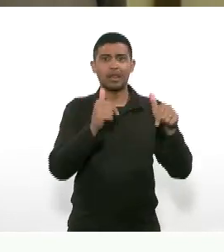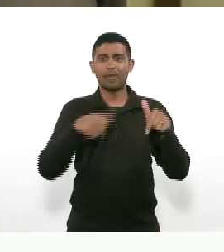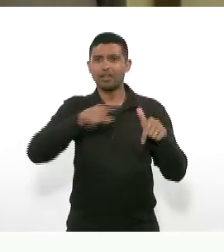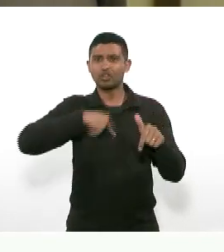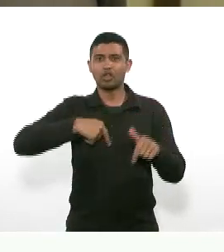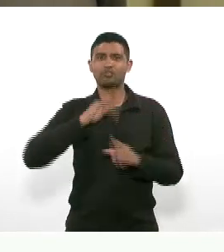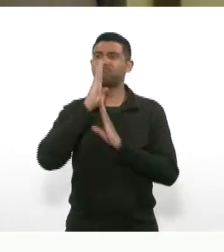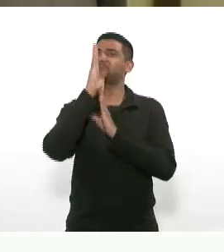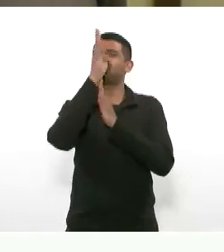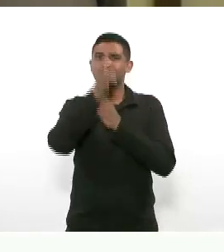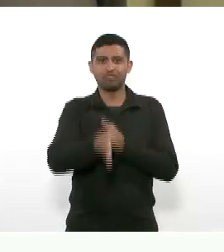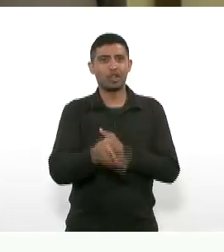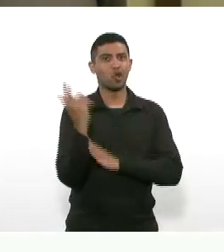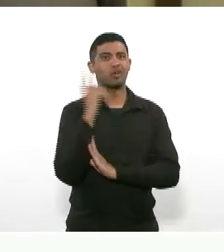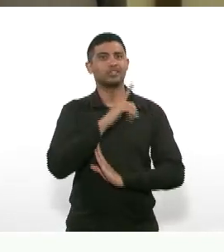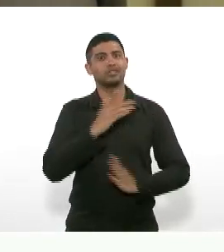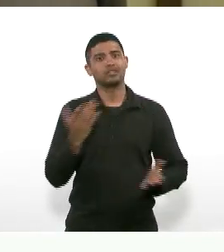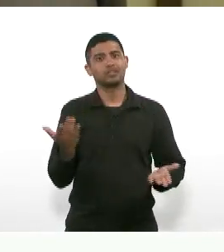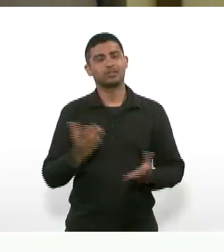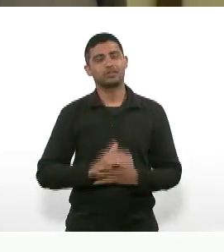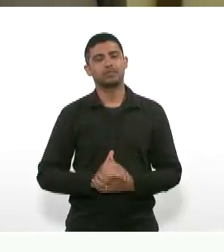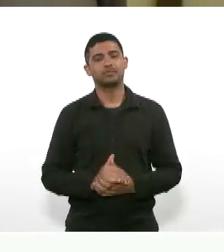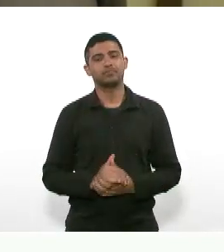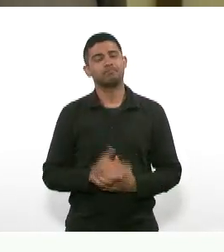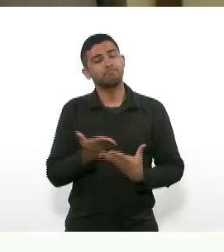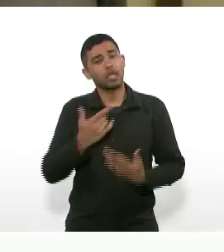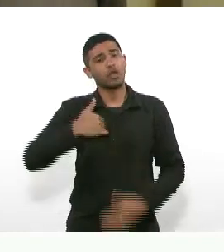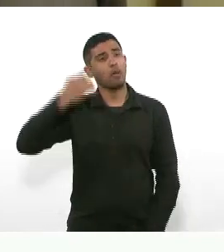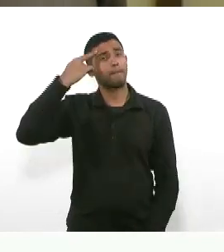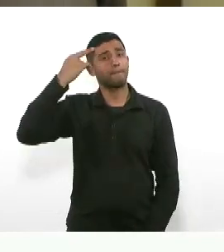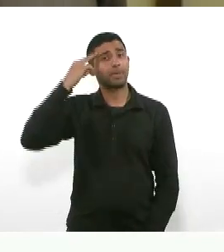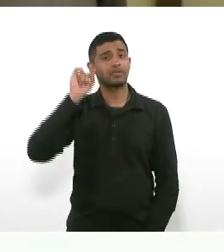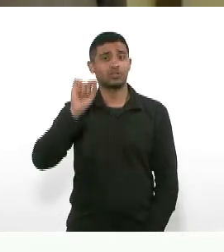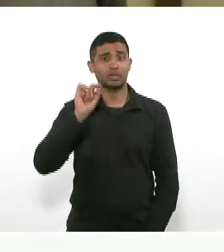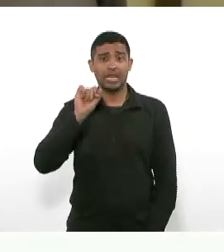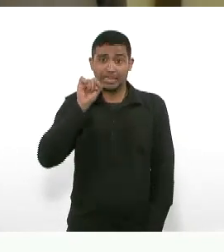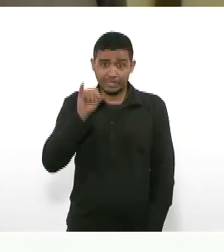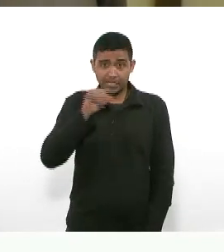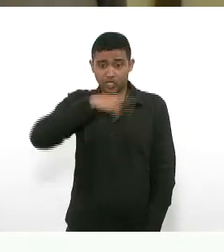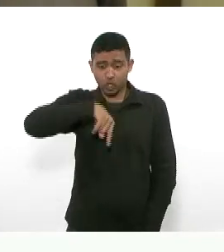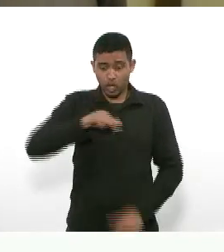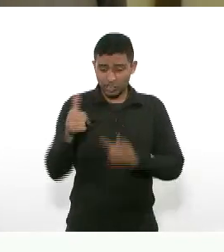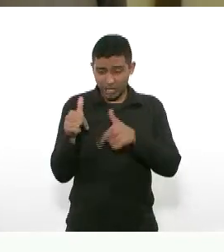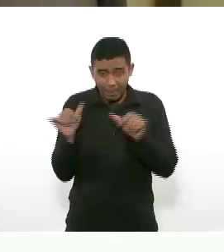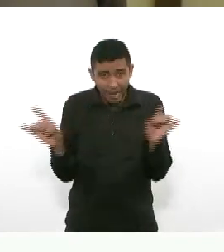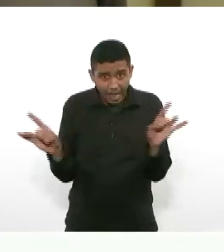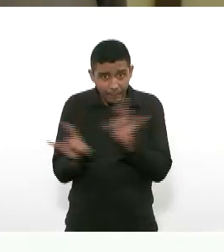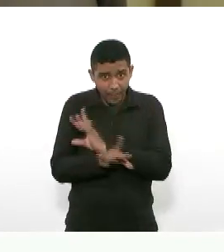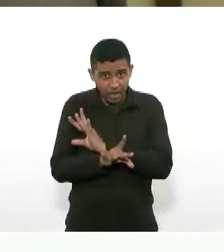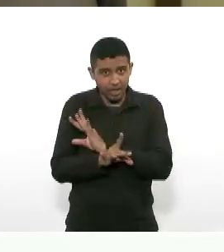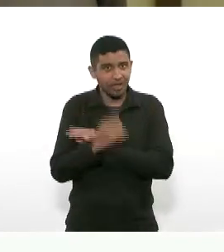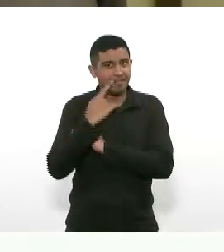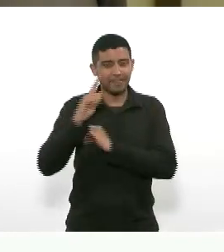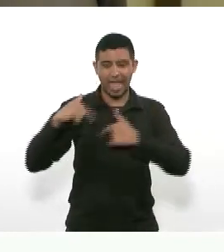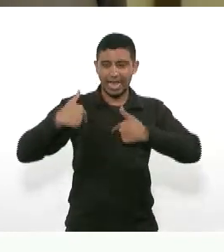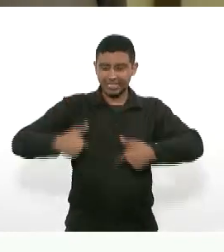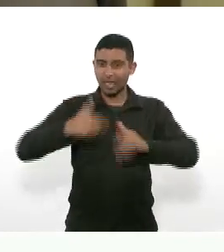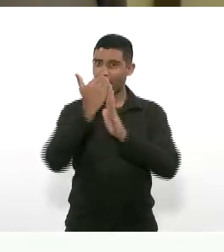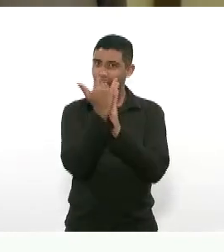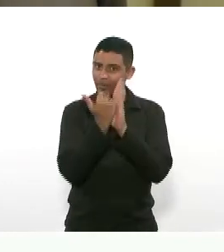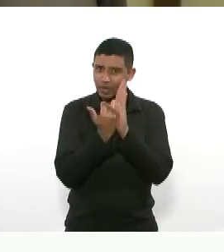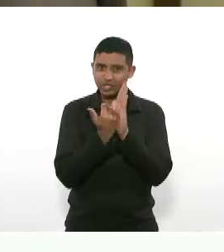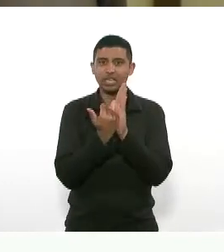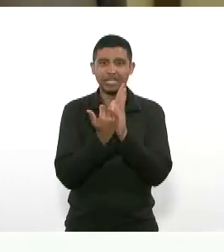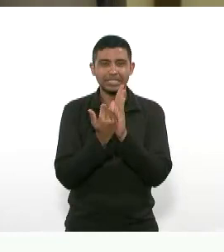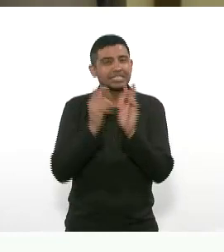alinha. Então, penso que, depois que fizermos o nosso trabalho de casa, o plano vai ter que ser construído